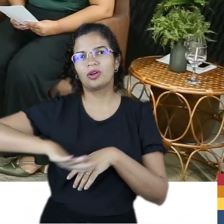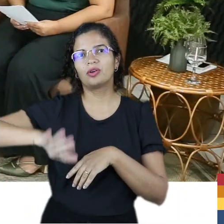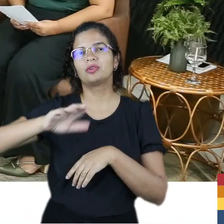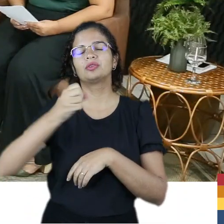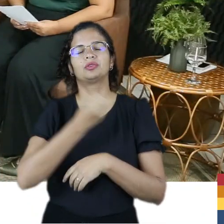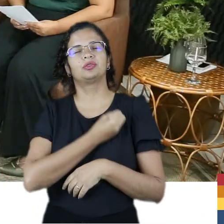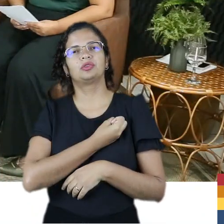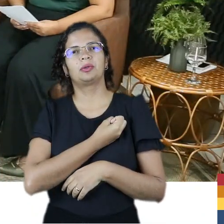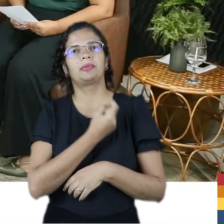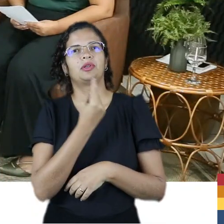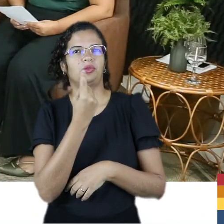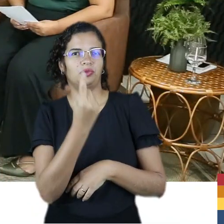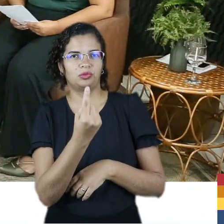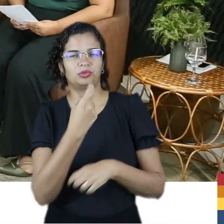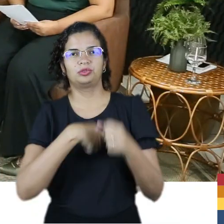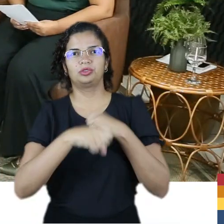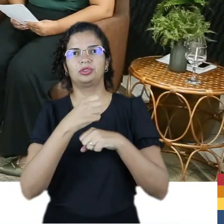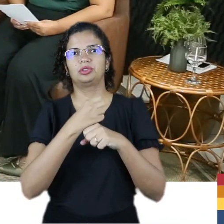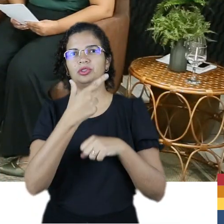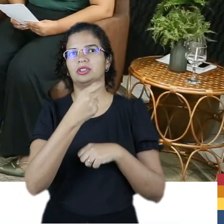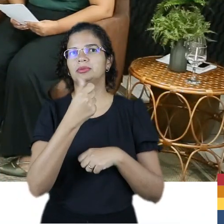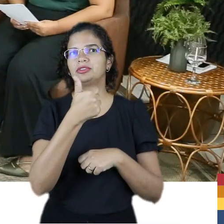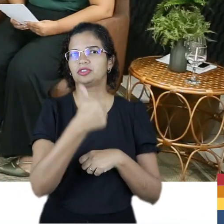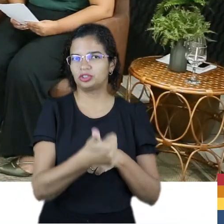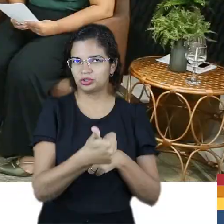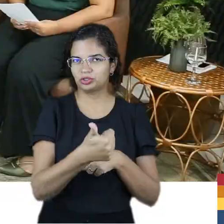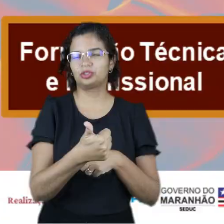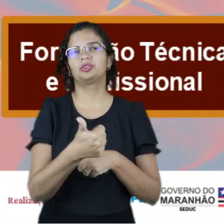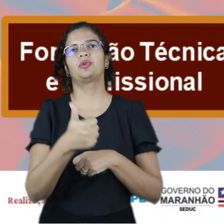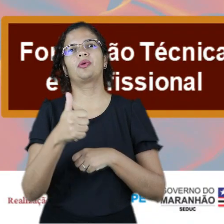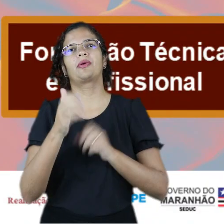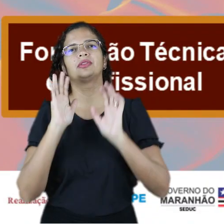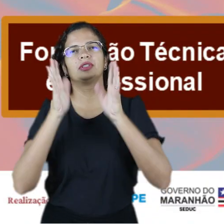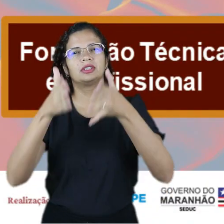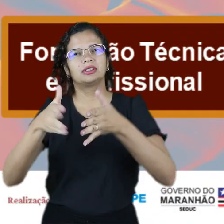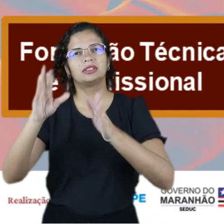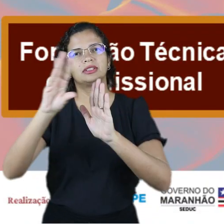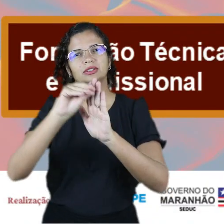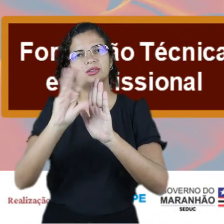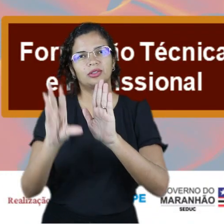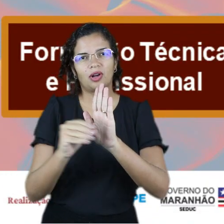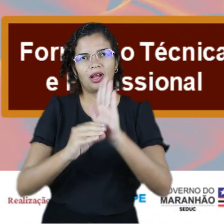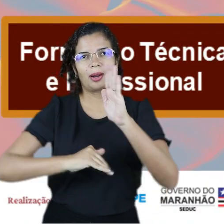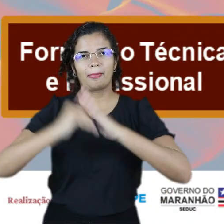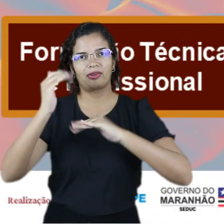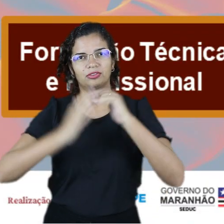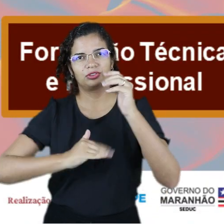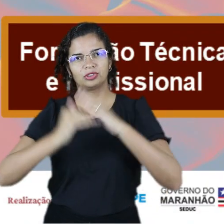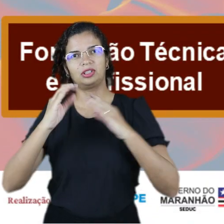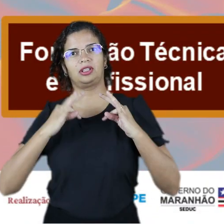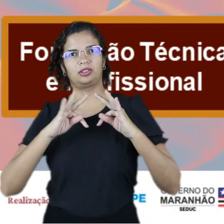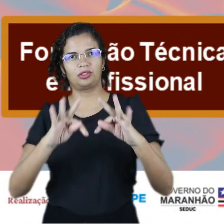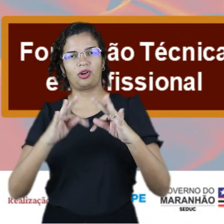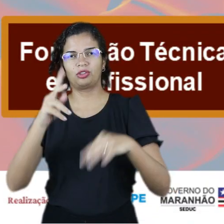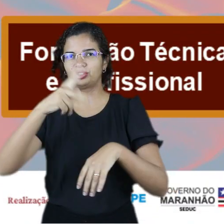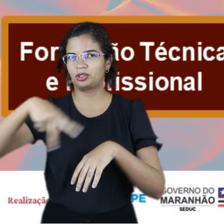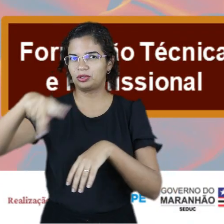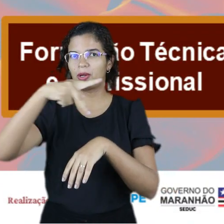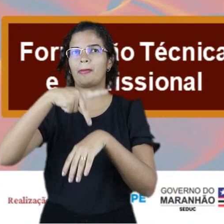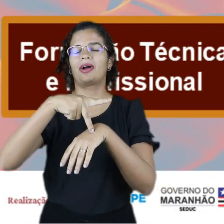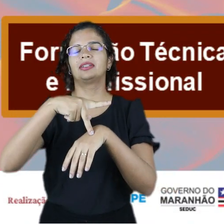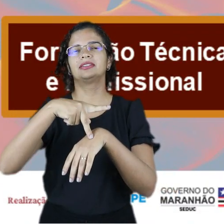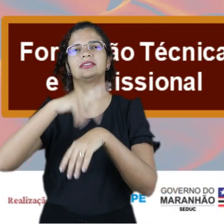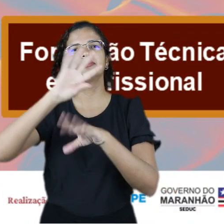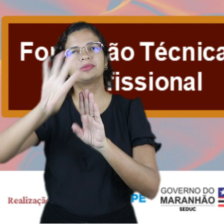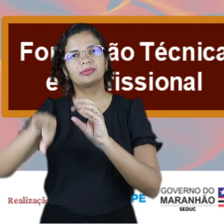Reforma do Ensino Médio, a Resolução do Conselho Nacional de Educação, número 3 de 2018, que rege as